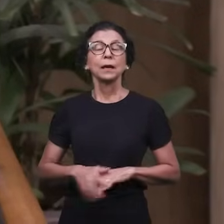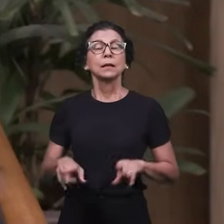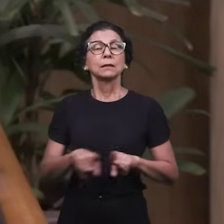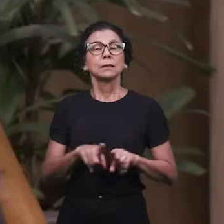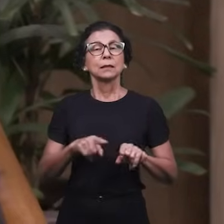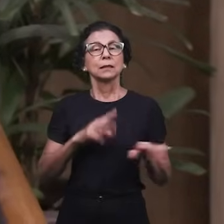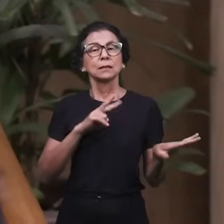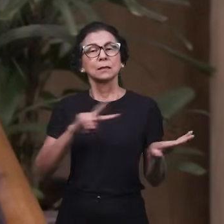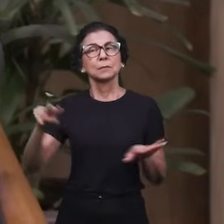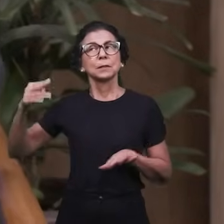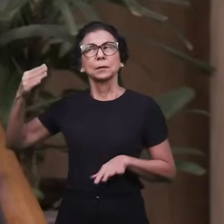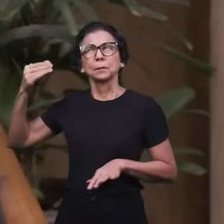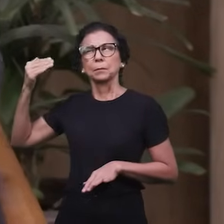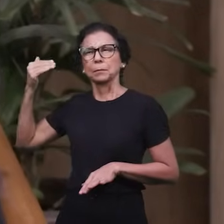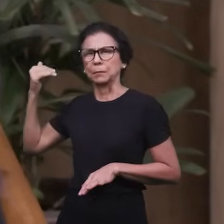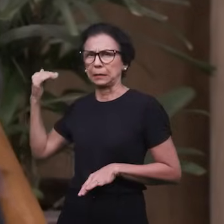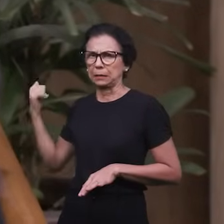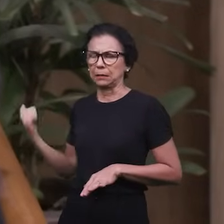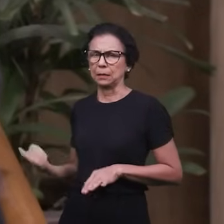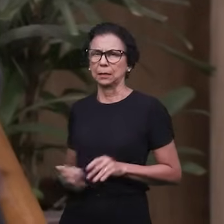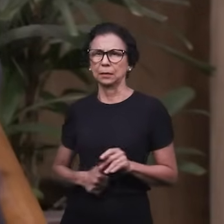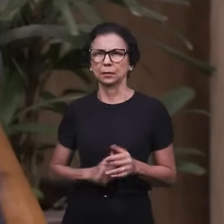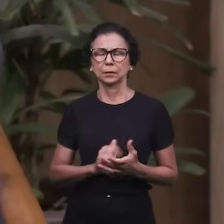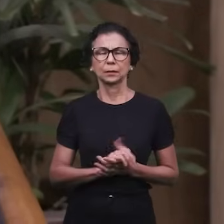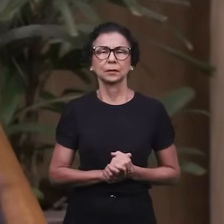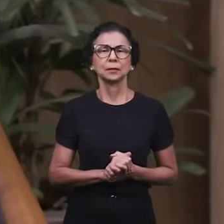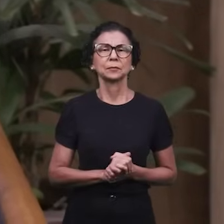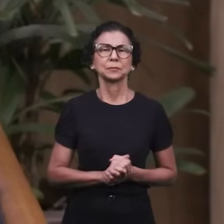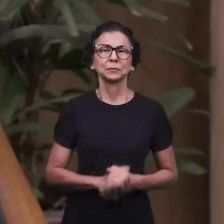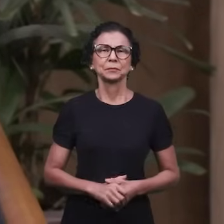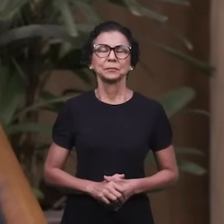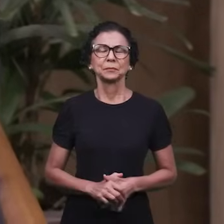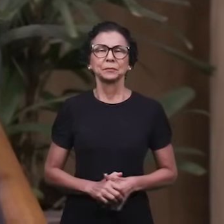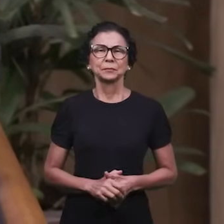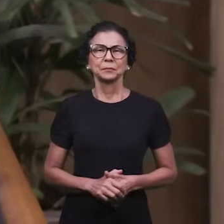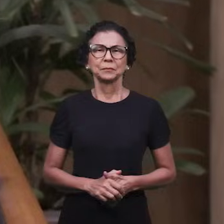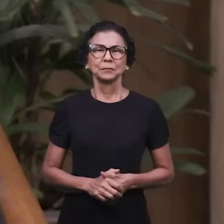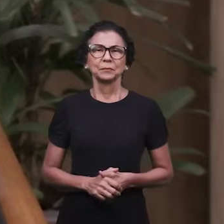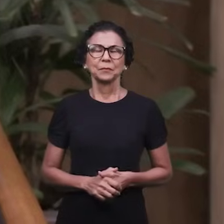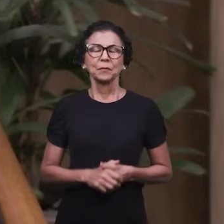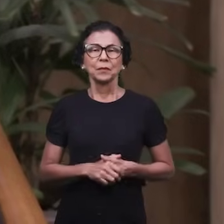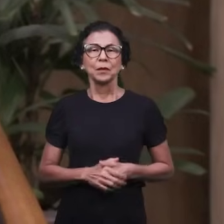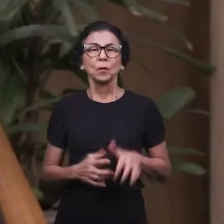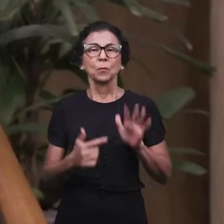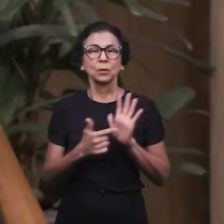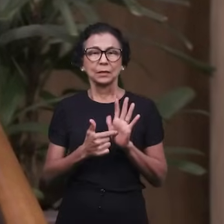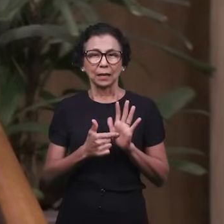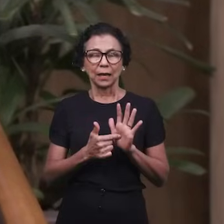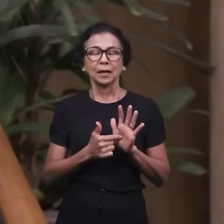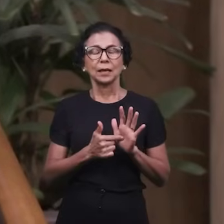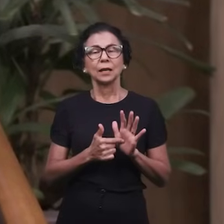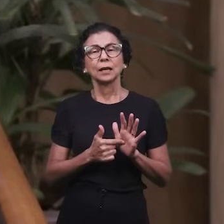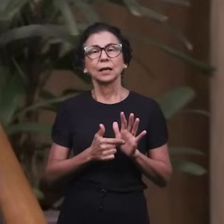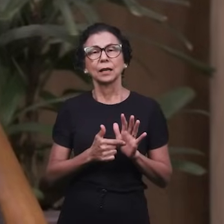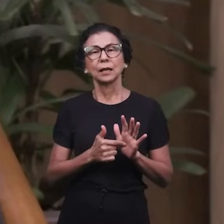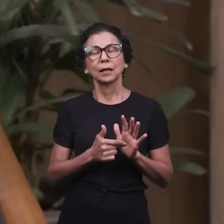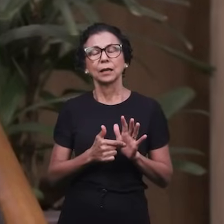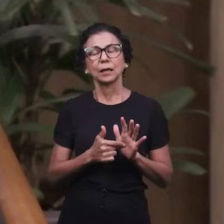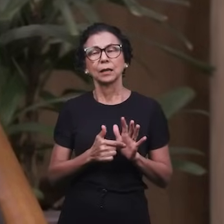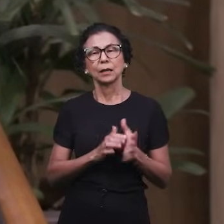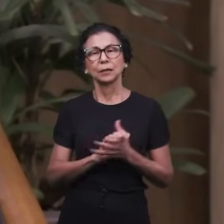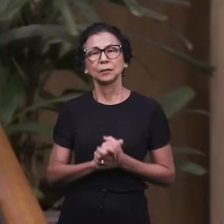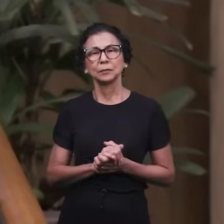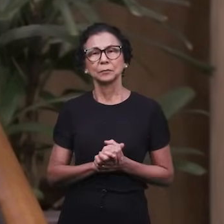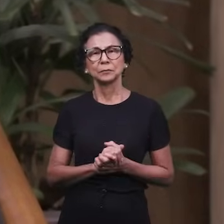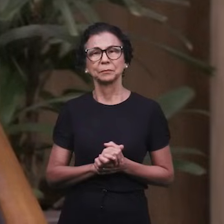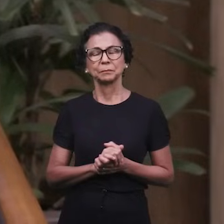passada, vários irmãos fizeram esse procedimento. Então vamos trazer aqui algumas participações, alguns comentários dos irmãos. O primeiro